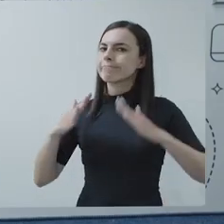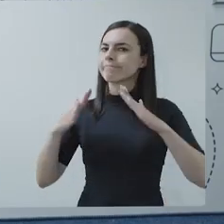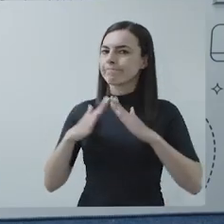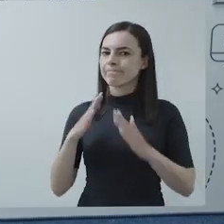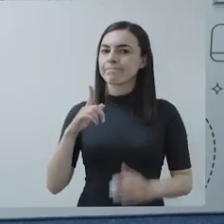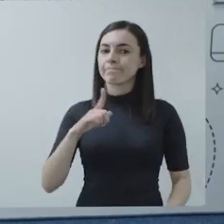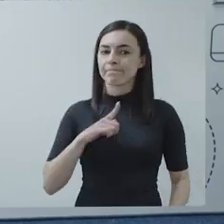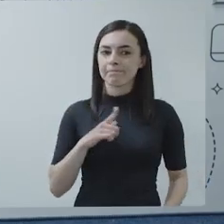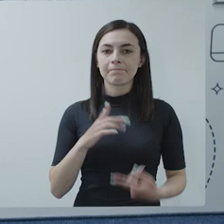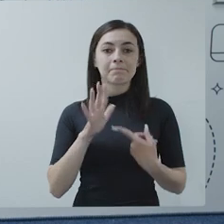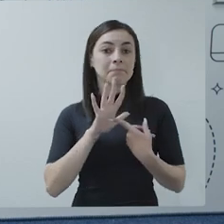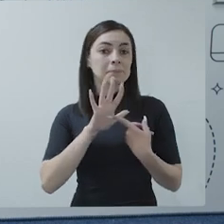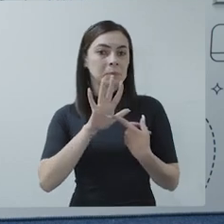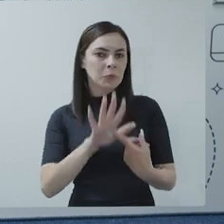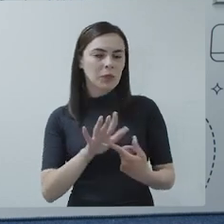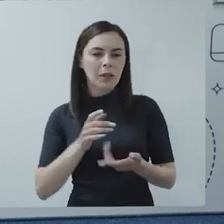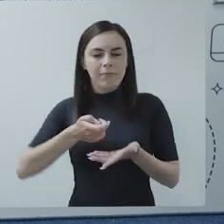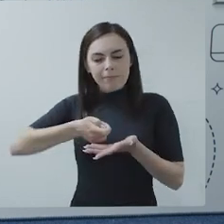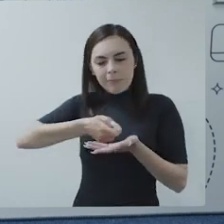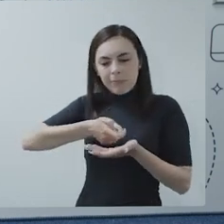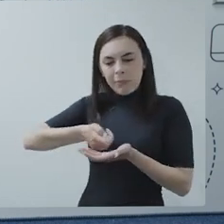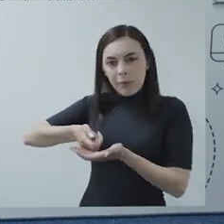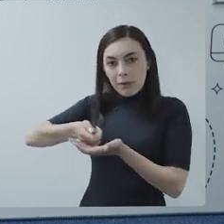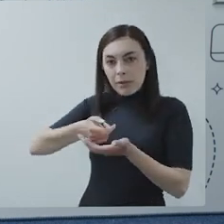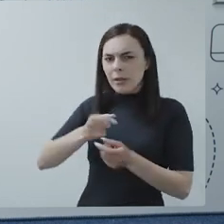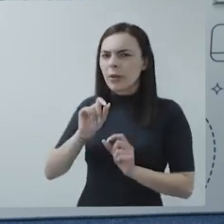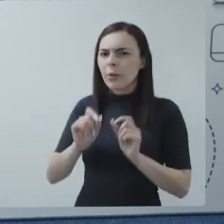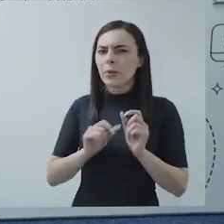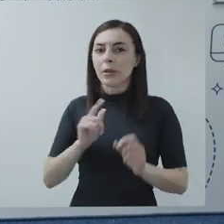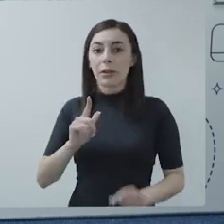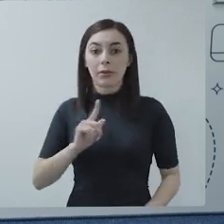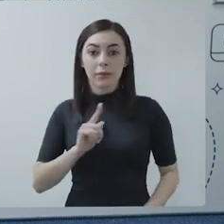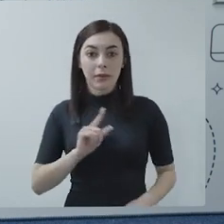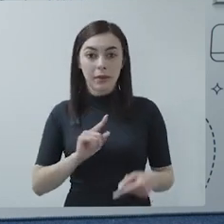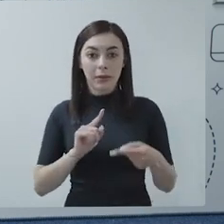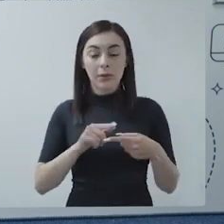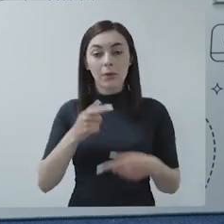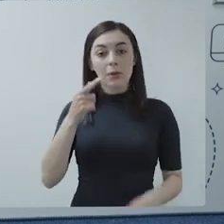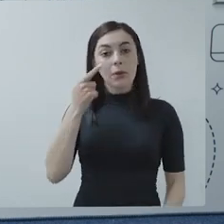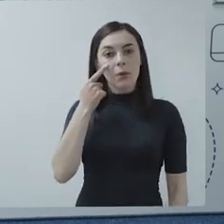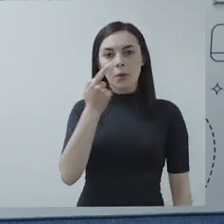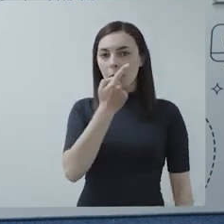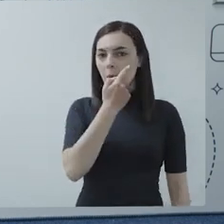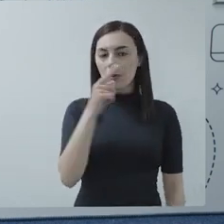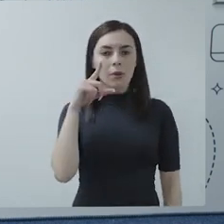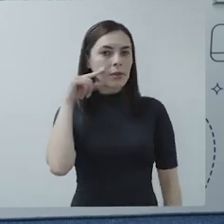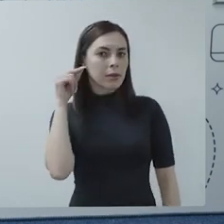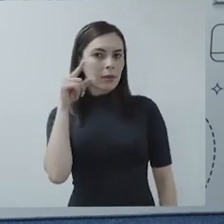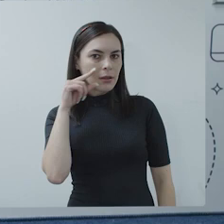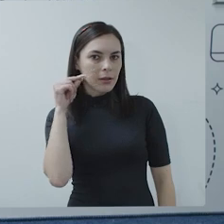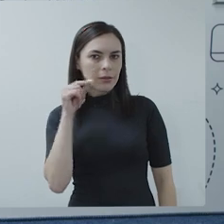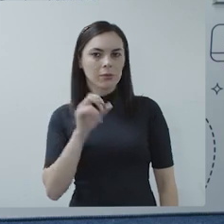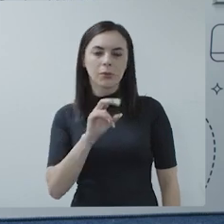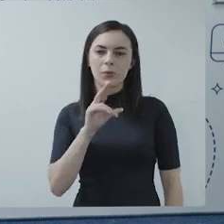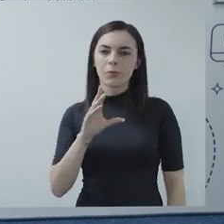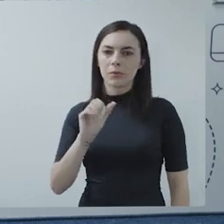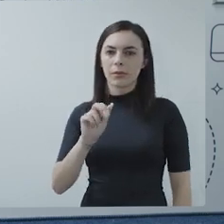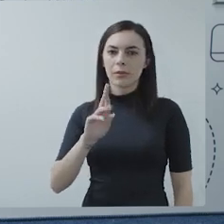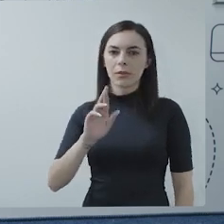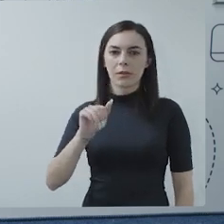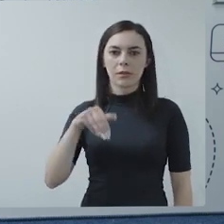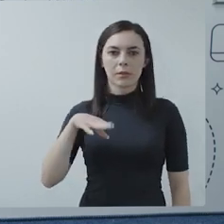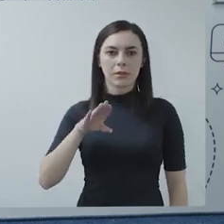casa as bolinhas e as minhas são essas aqui. As olho de gato ou carambola, estão vendo?